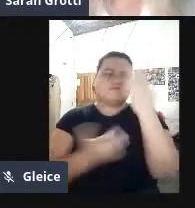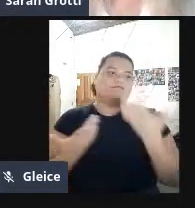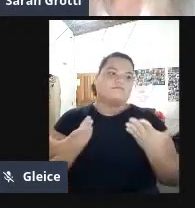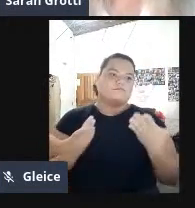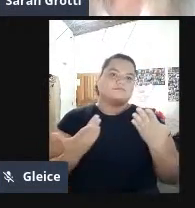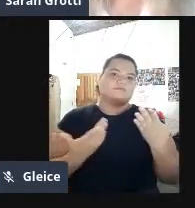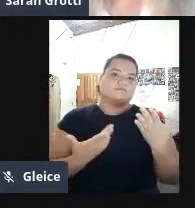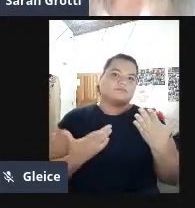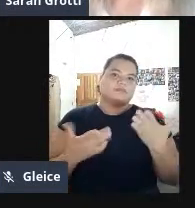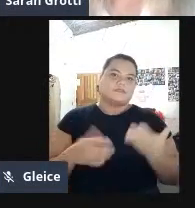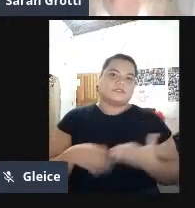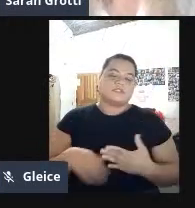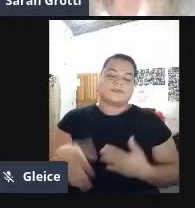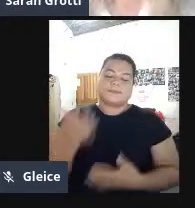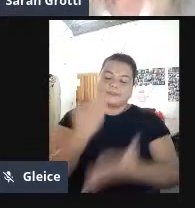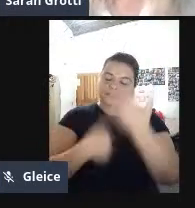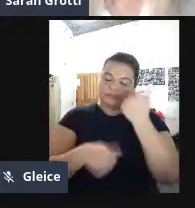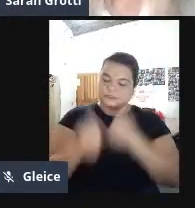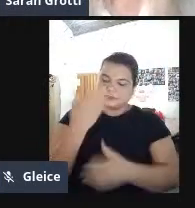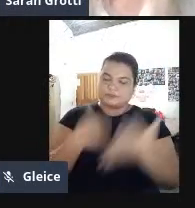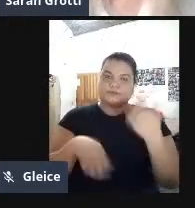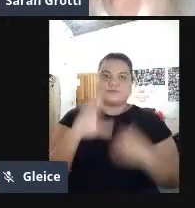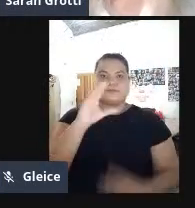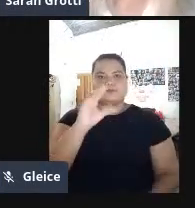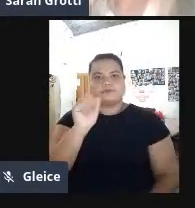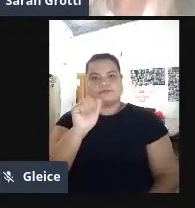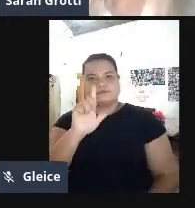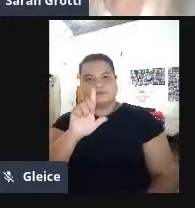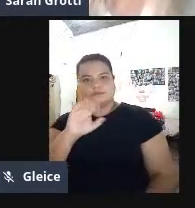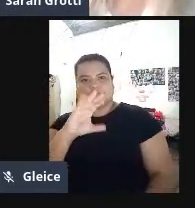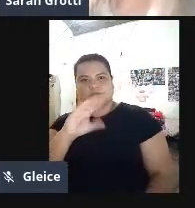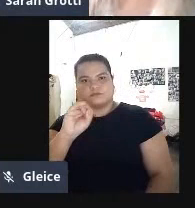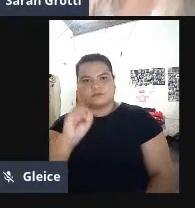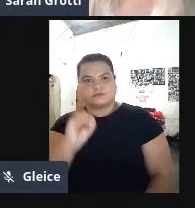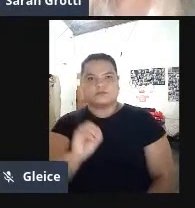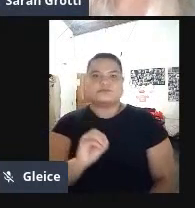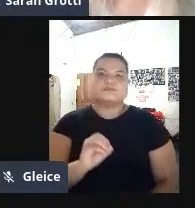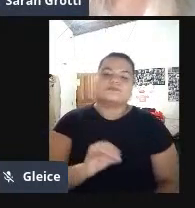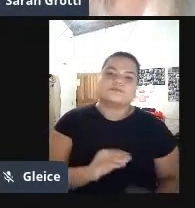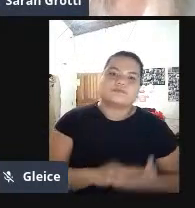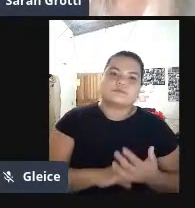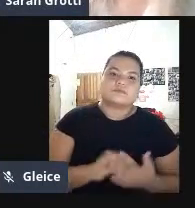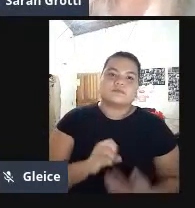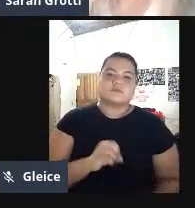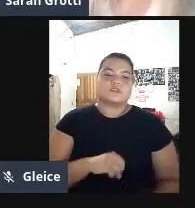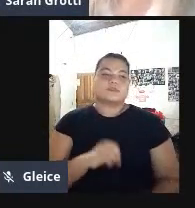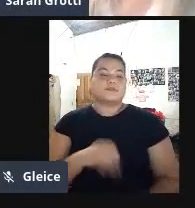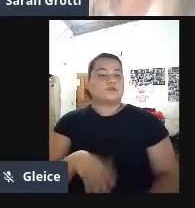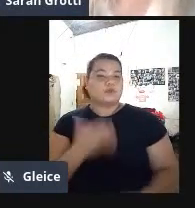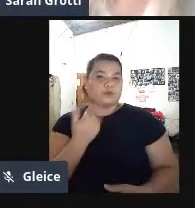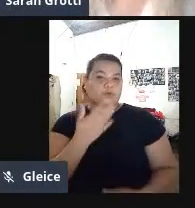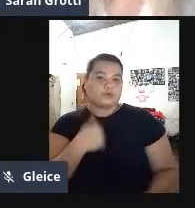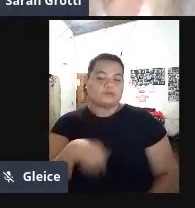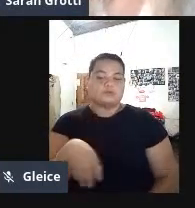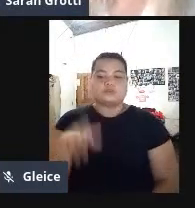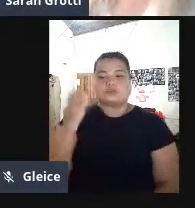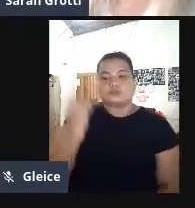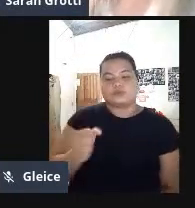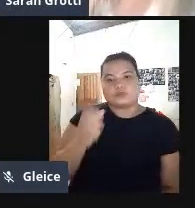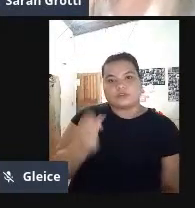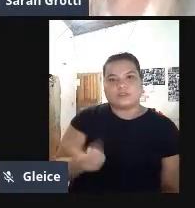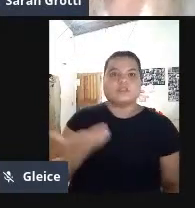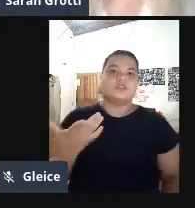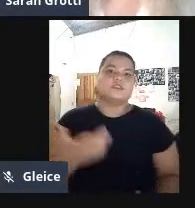maximizar a absorção do cálcio. Ou seja, quem é ovo-lacto come ali um iogurte, uma